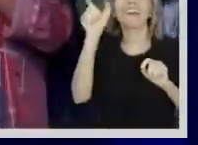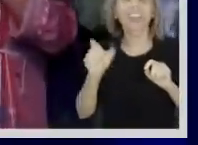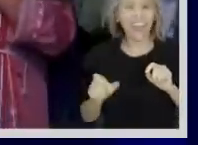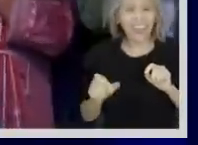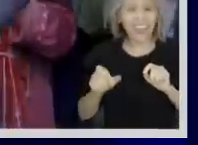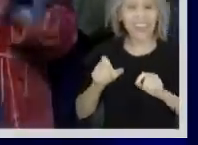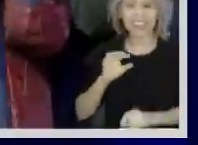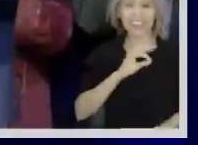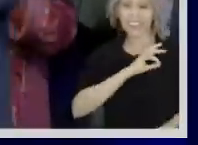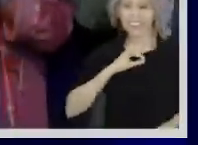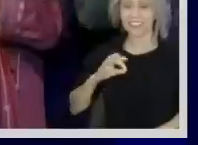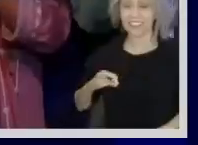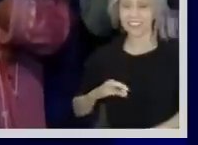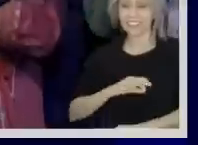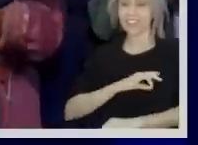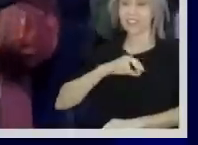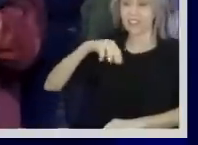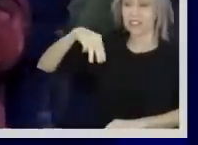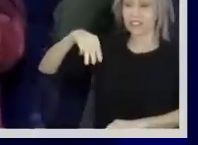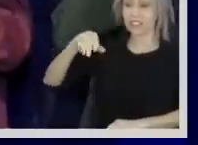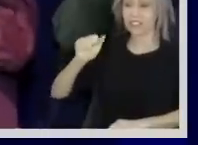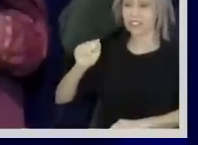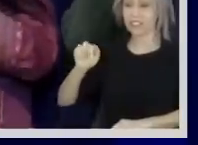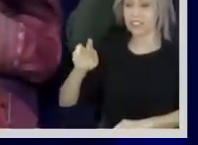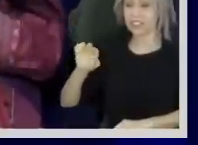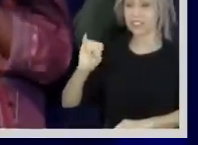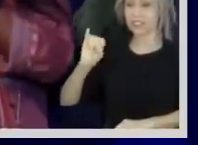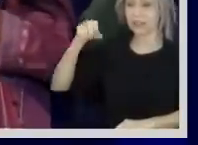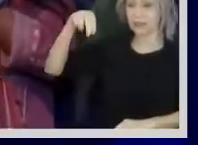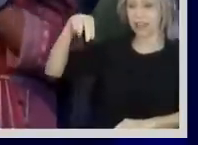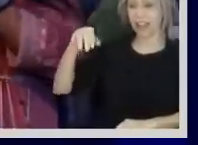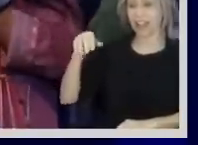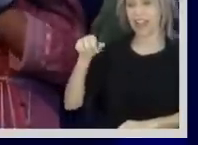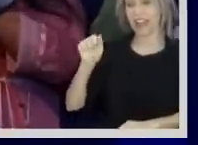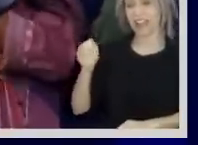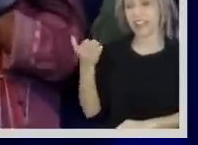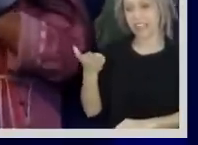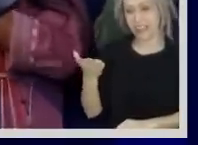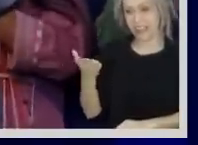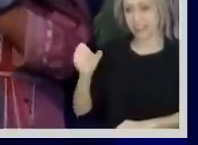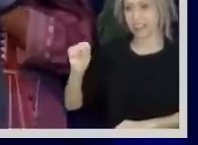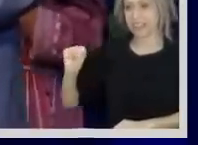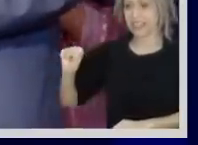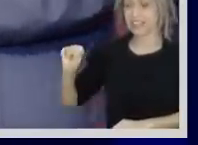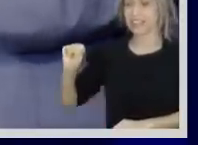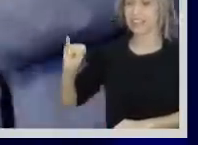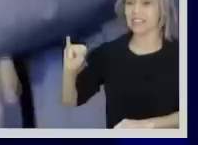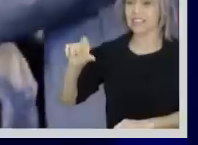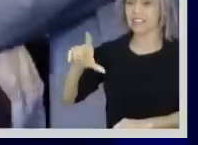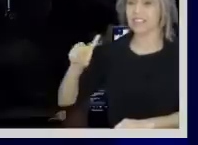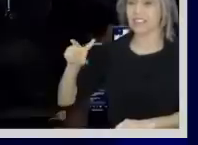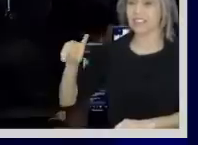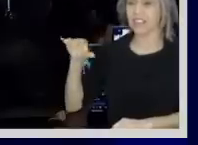abraços, carinhos, beijos, sorrisos, mas esse cenário pode mudar daqui 3 anos e meio, quando ela for talvez candidata à presidência da